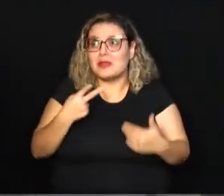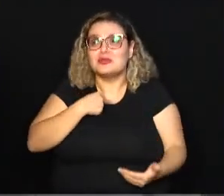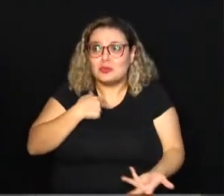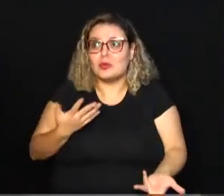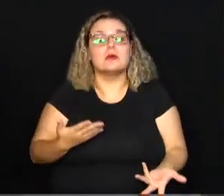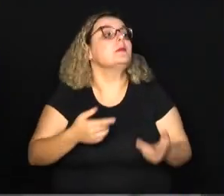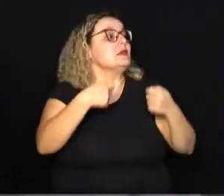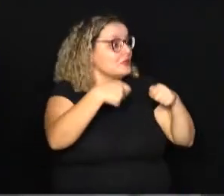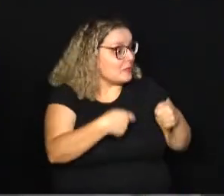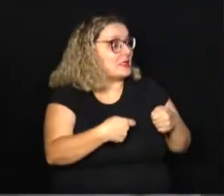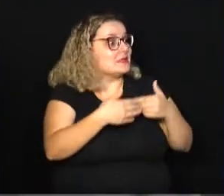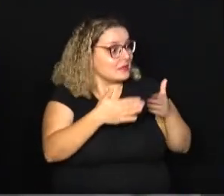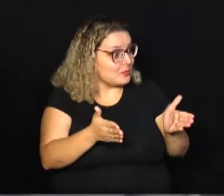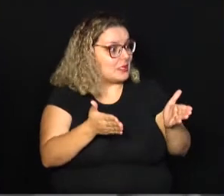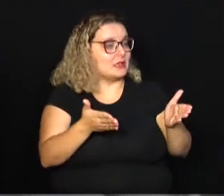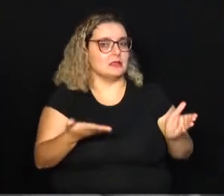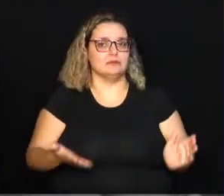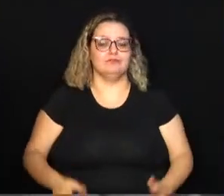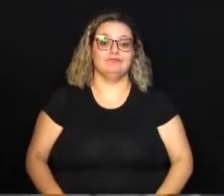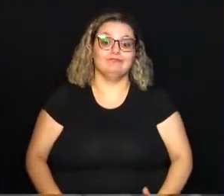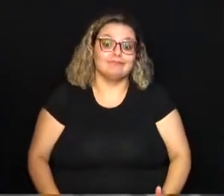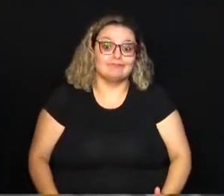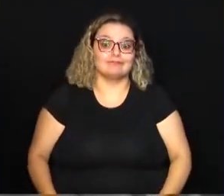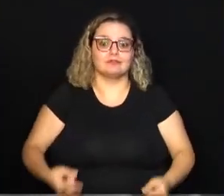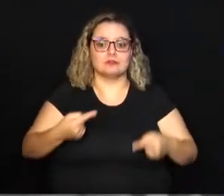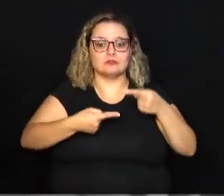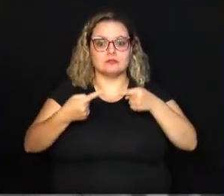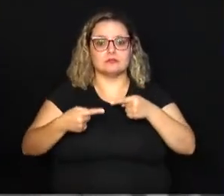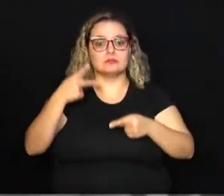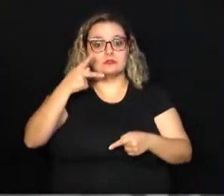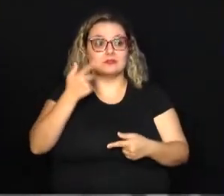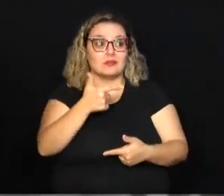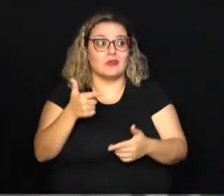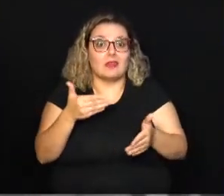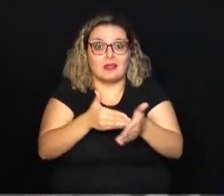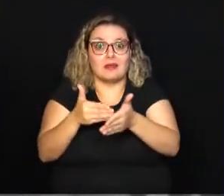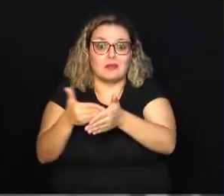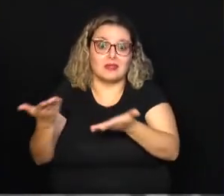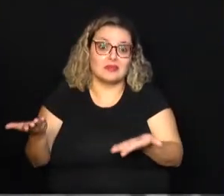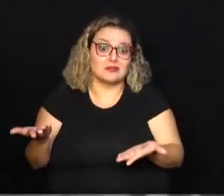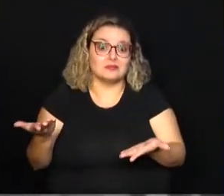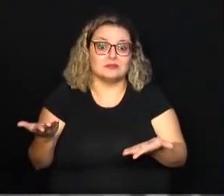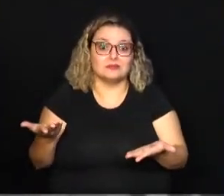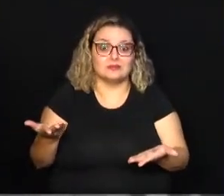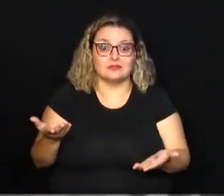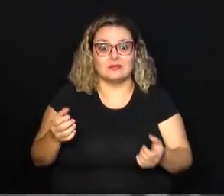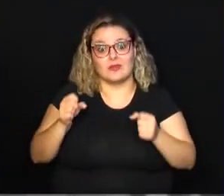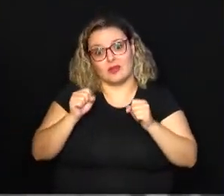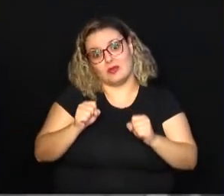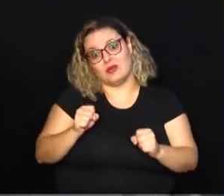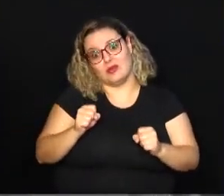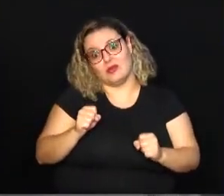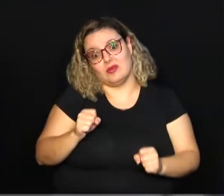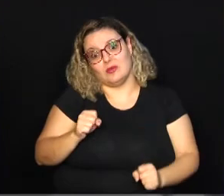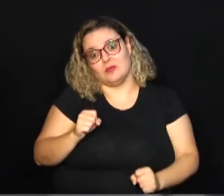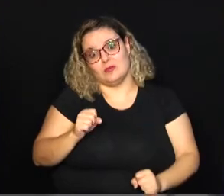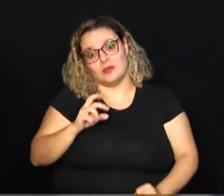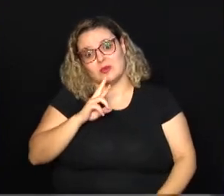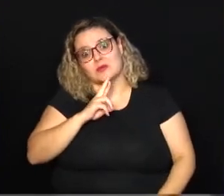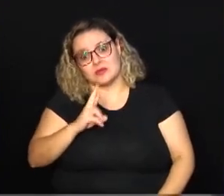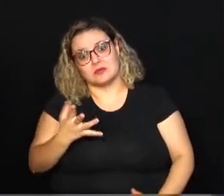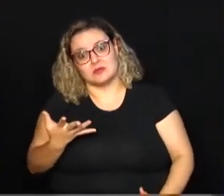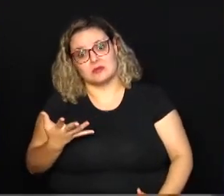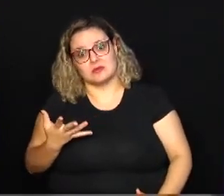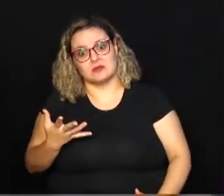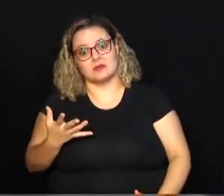embate político que tem limite. O que a gente pode fazer? Posso responder pelo município. Eu não, né? Eu participo do